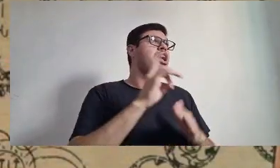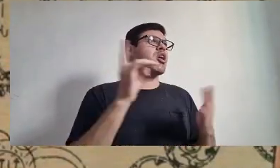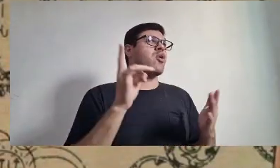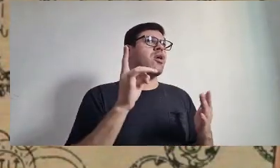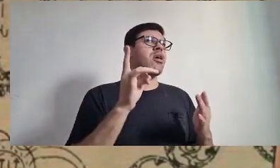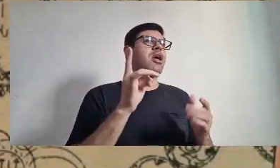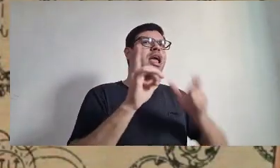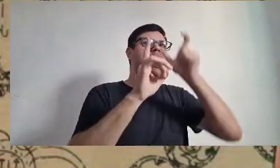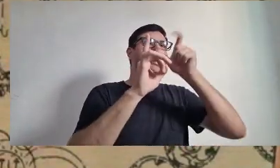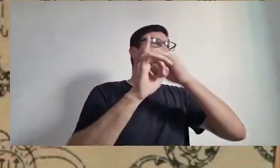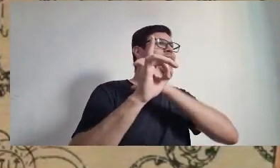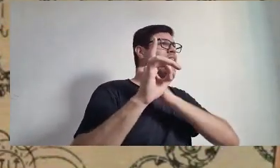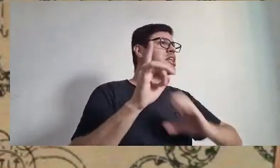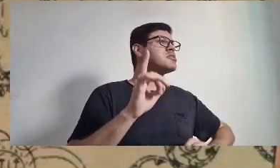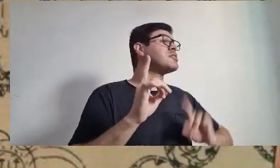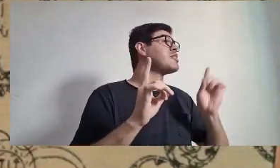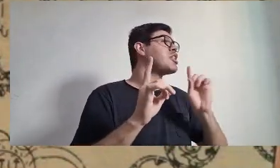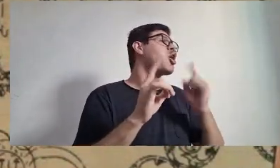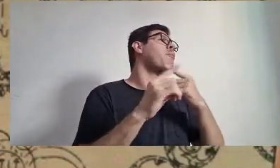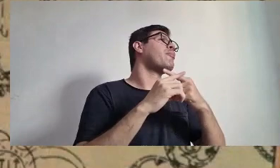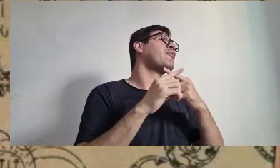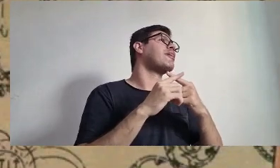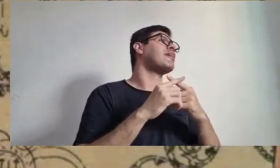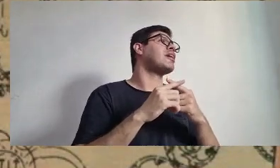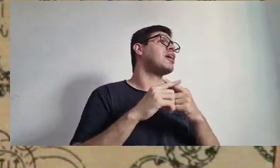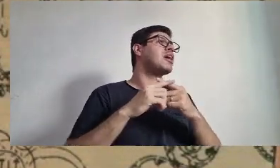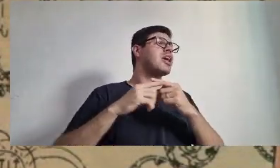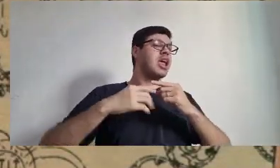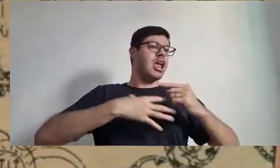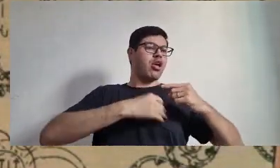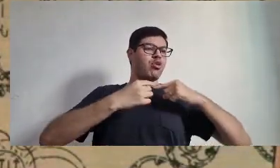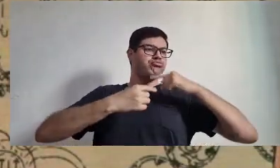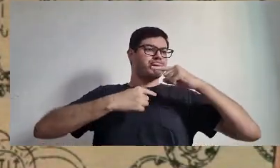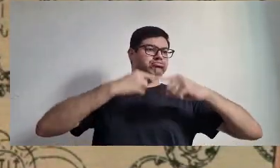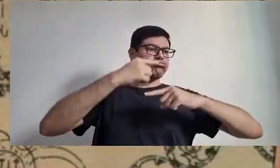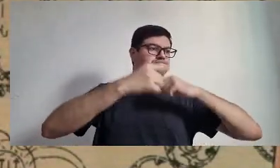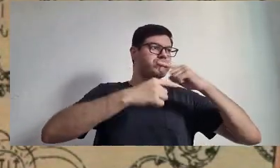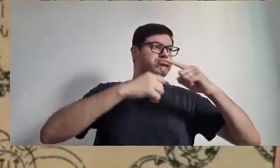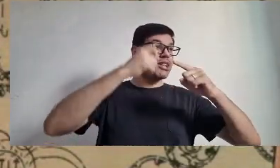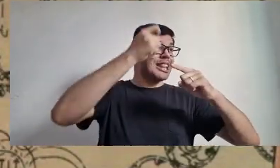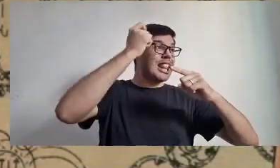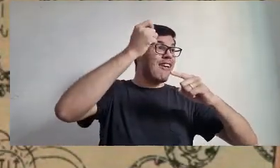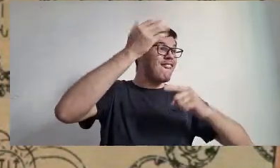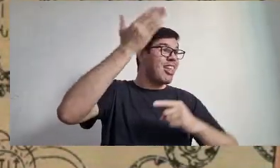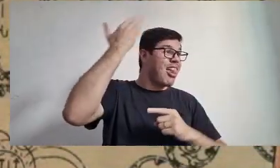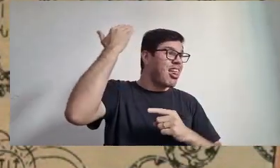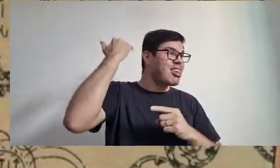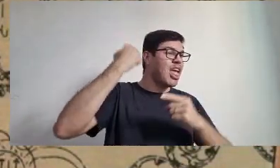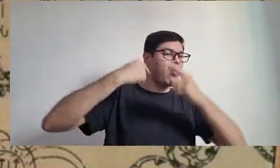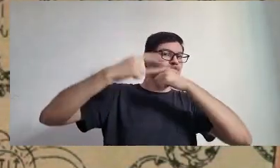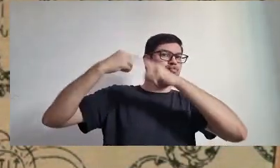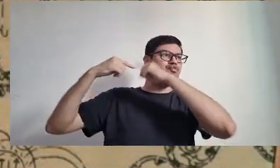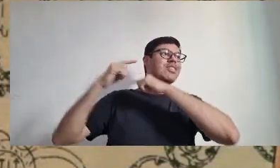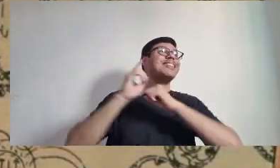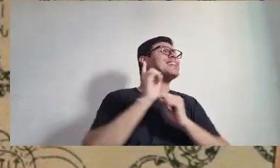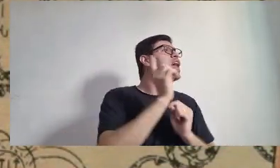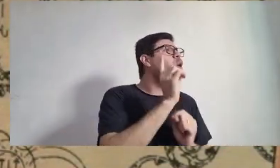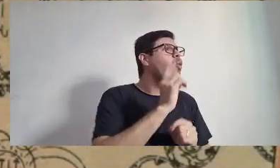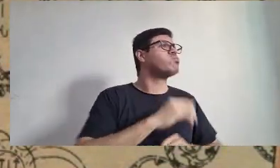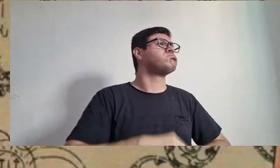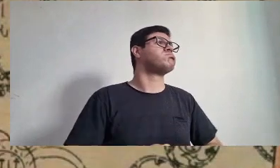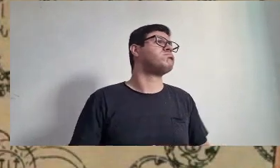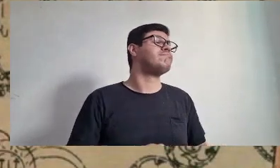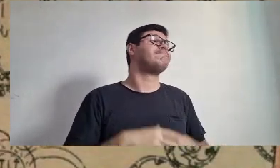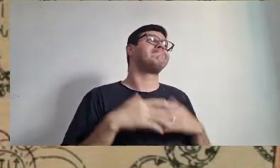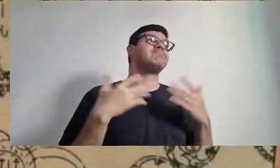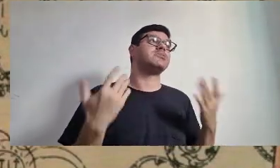Jesus não é da descendência de Davi, isso que ele foi afirmando, era um rabino. Porque quando